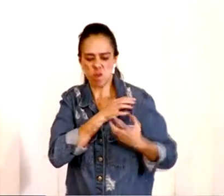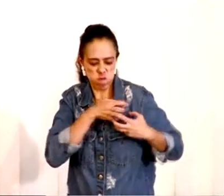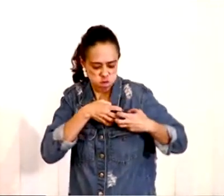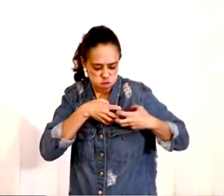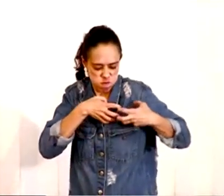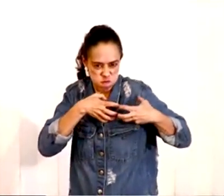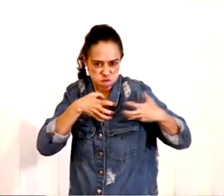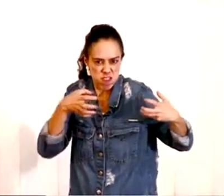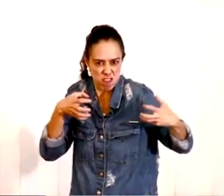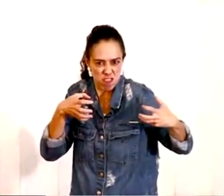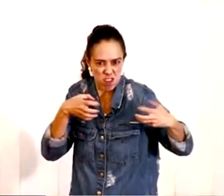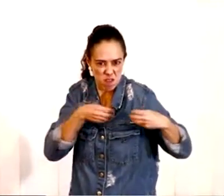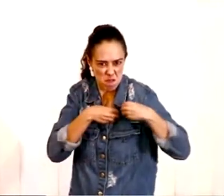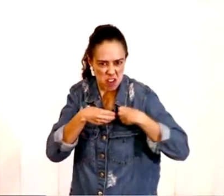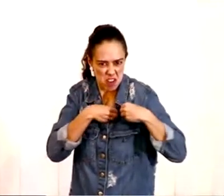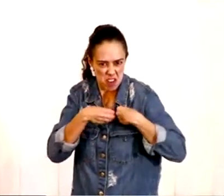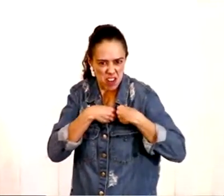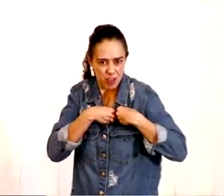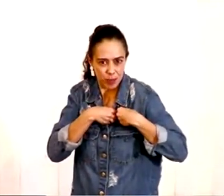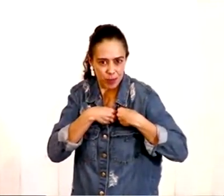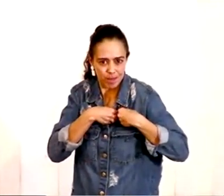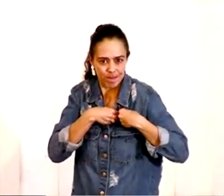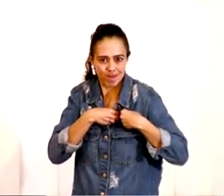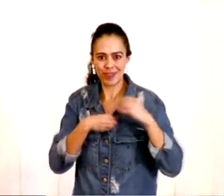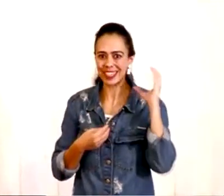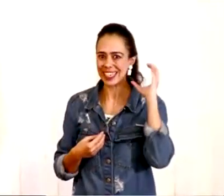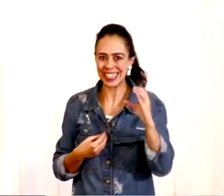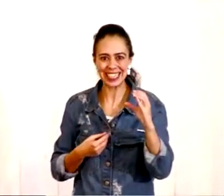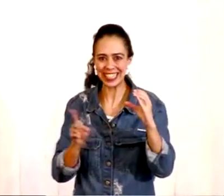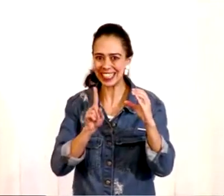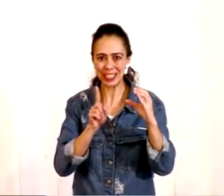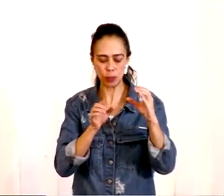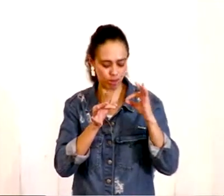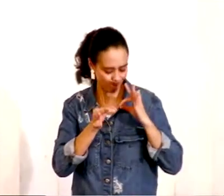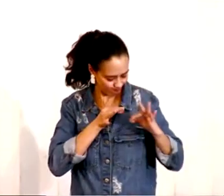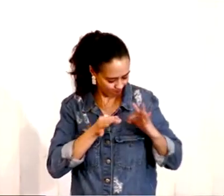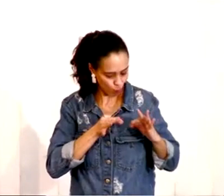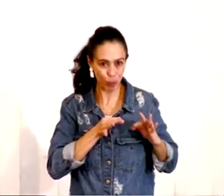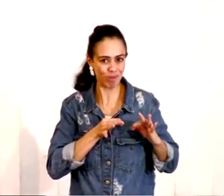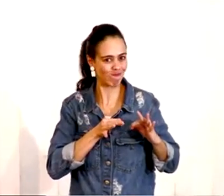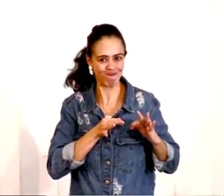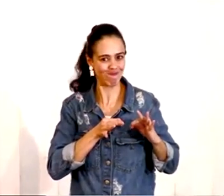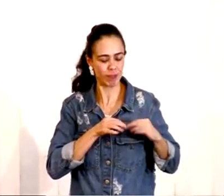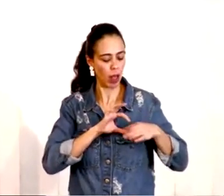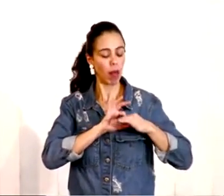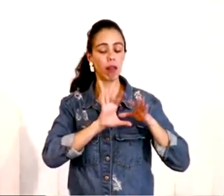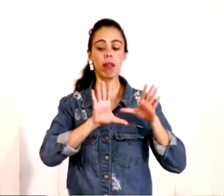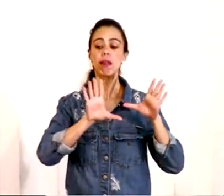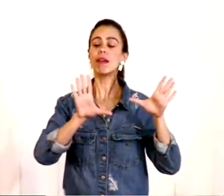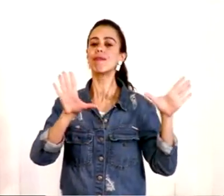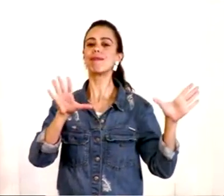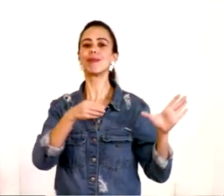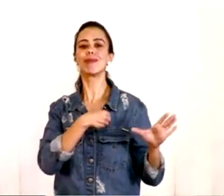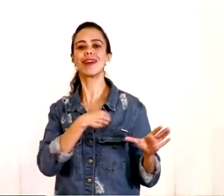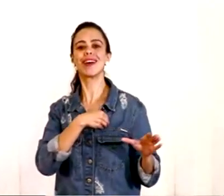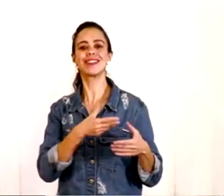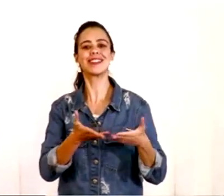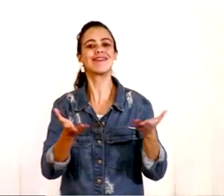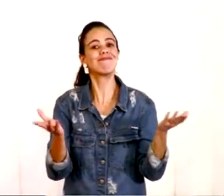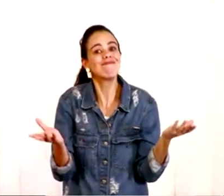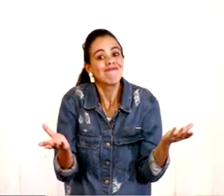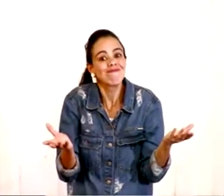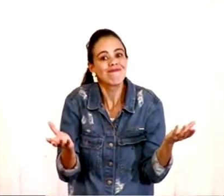tribunal, julgá-lo. Assim como Deus fez, logo após Adão e Eva comerem do fruto,